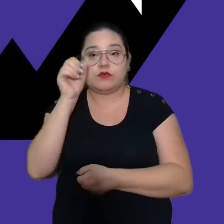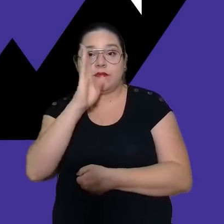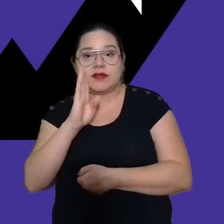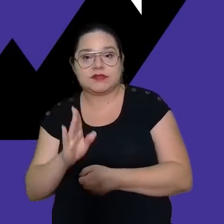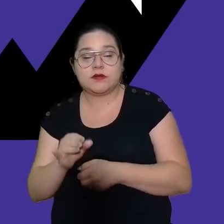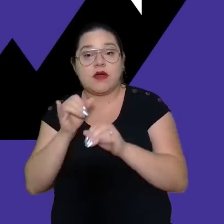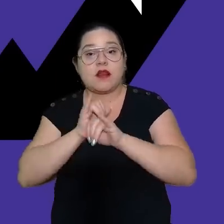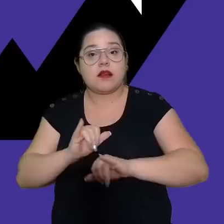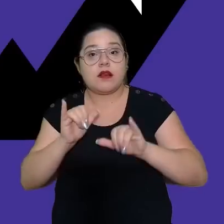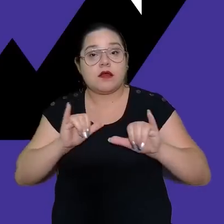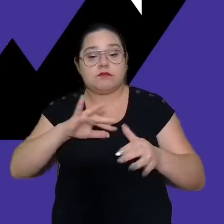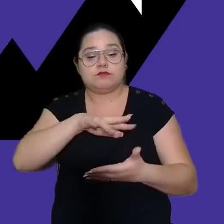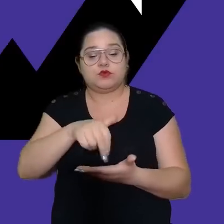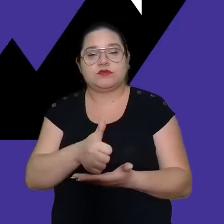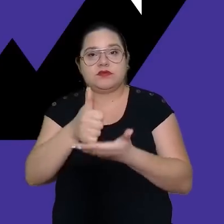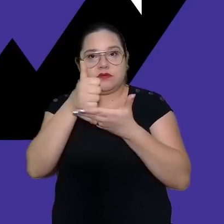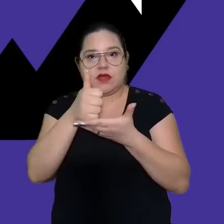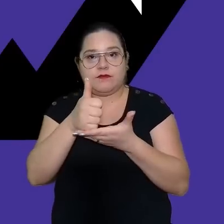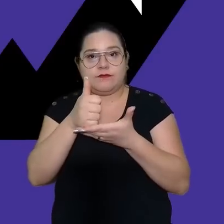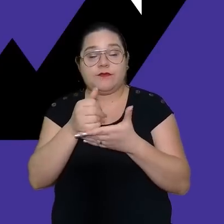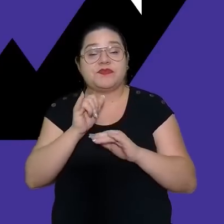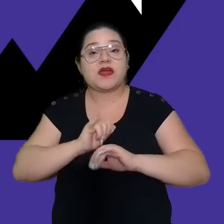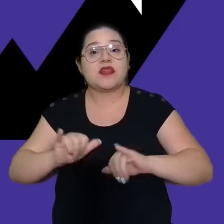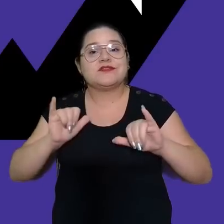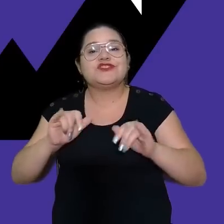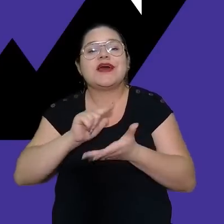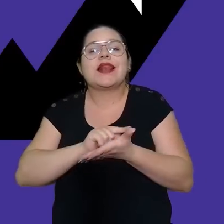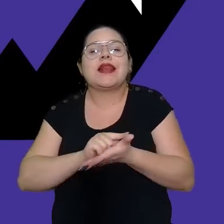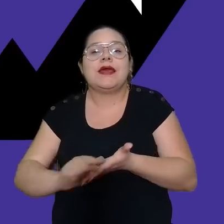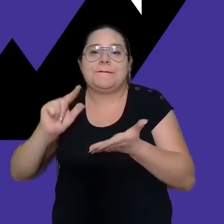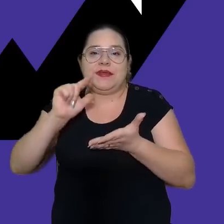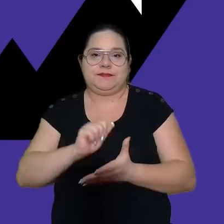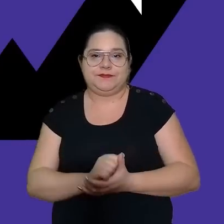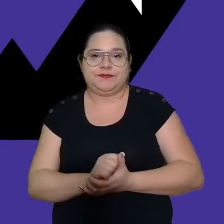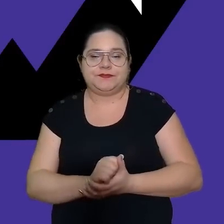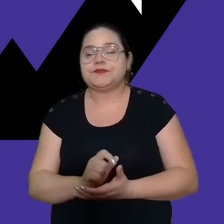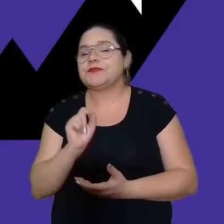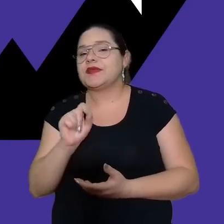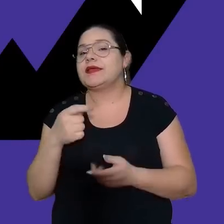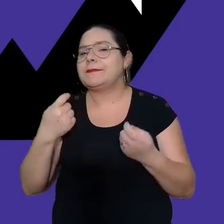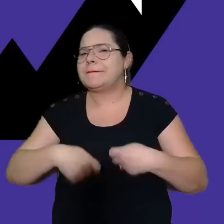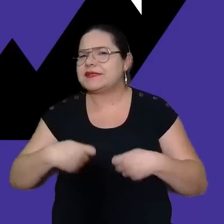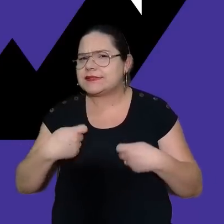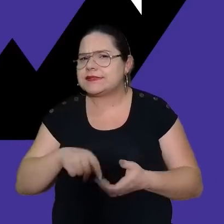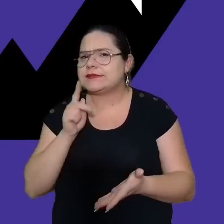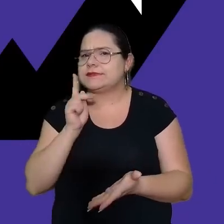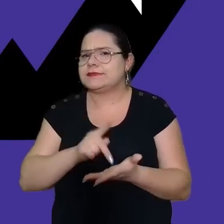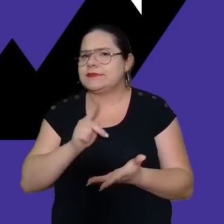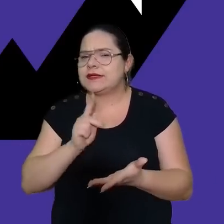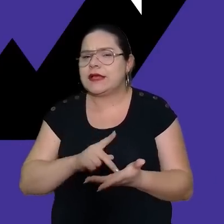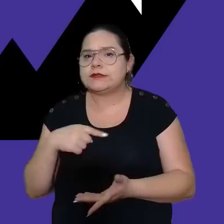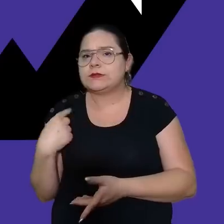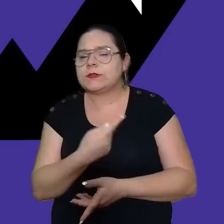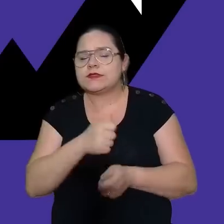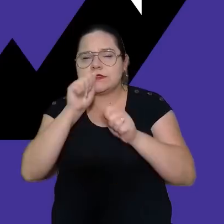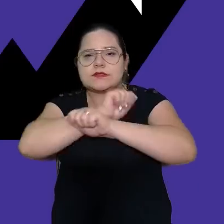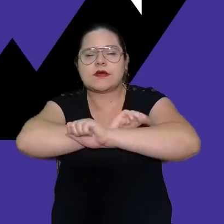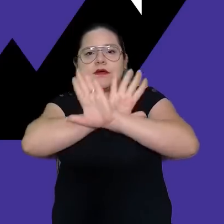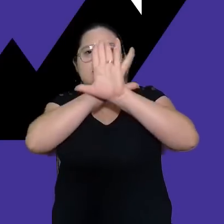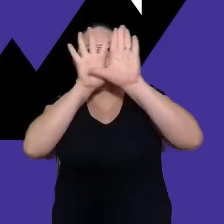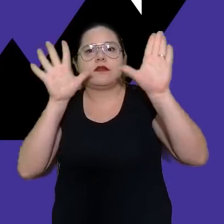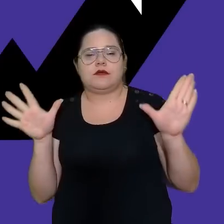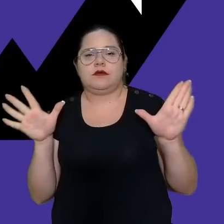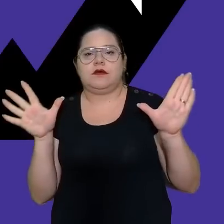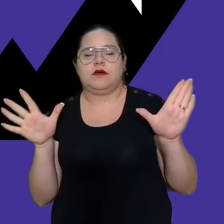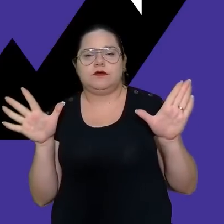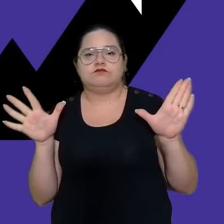sustentável e energia limpa. Então, o que precisa, Carla, é ter clareza nas questões ambientais,